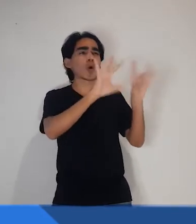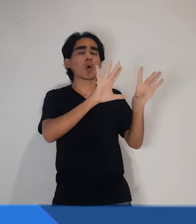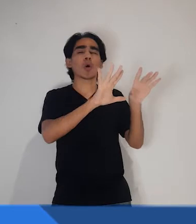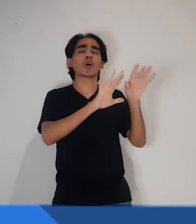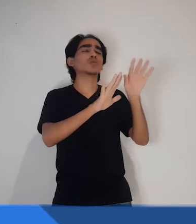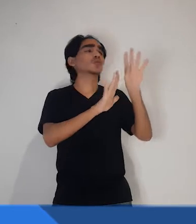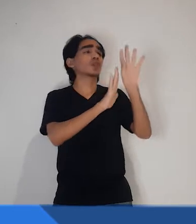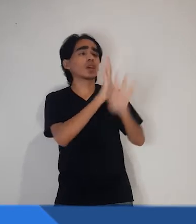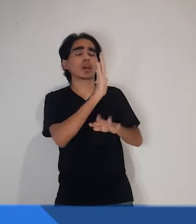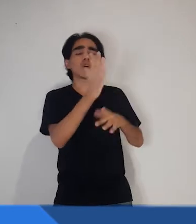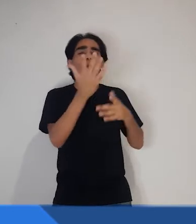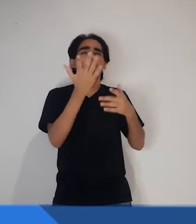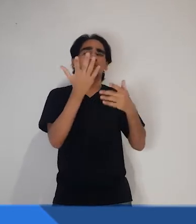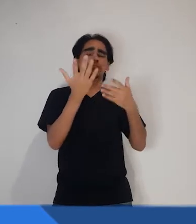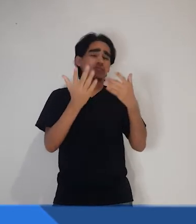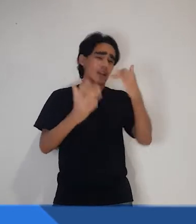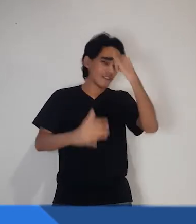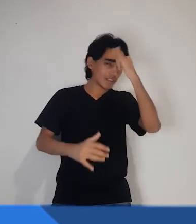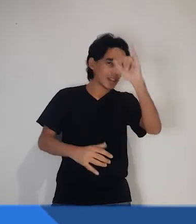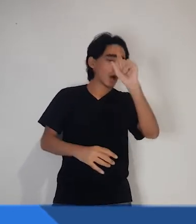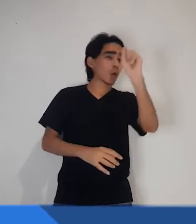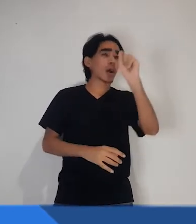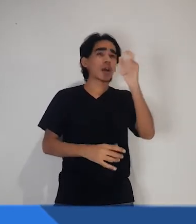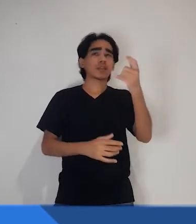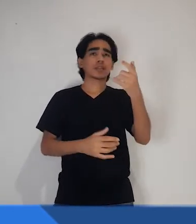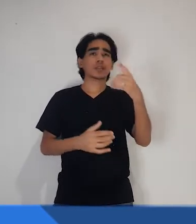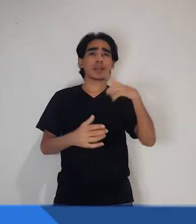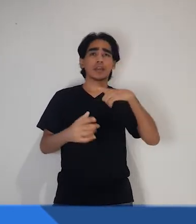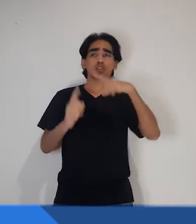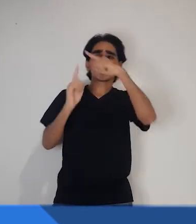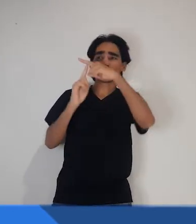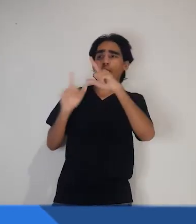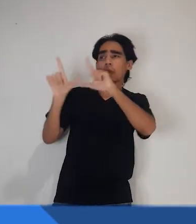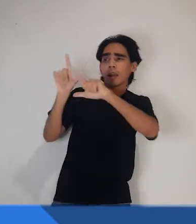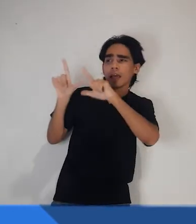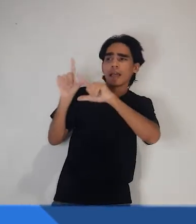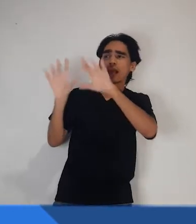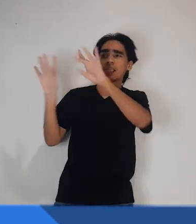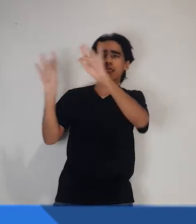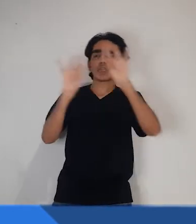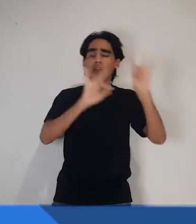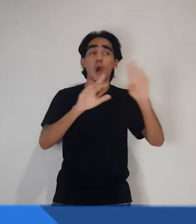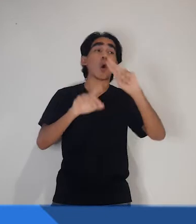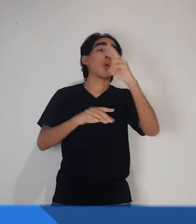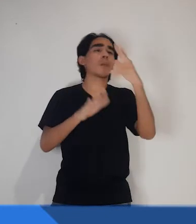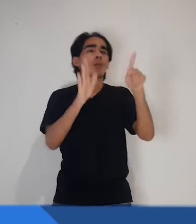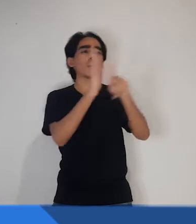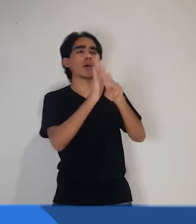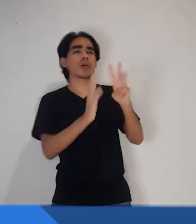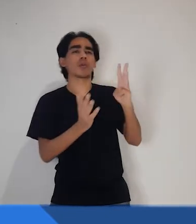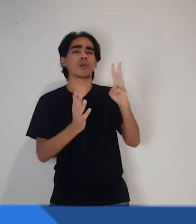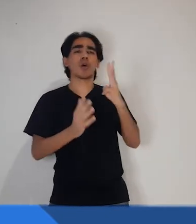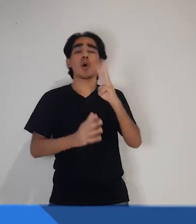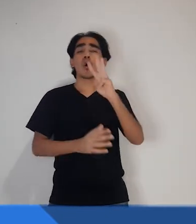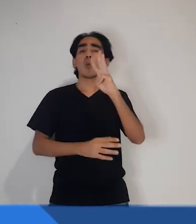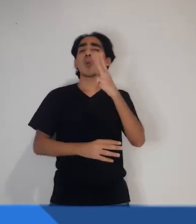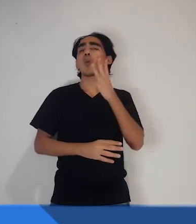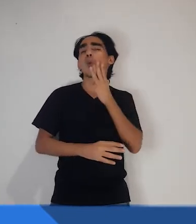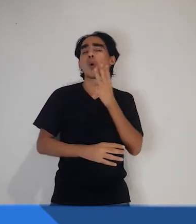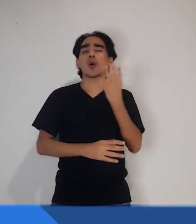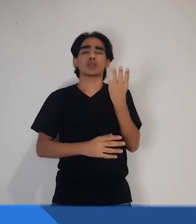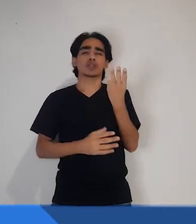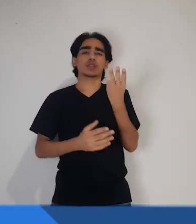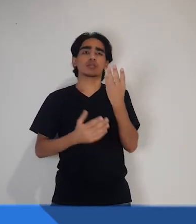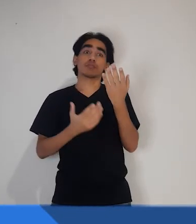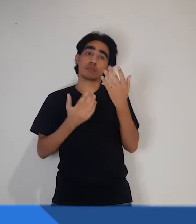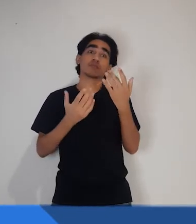alguma formatação ou alguma formatação do Word ou mesmo da internet. Isso vai facilitar muito a sua vida.